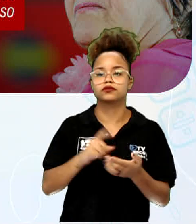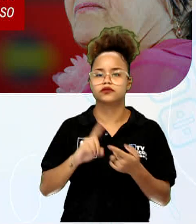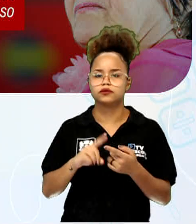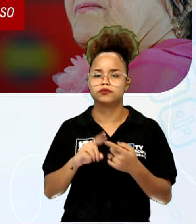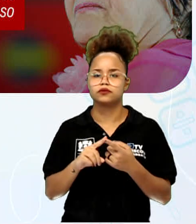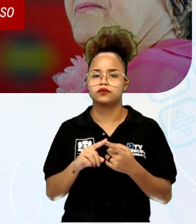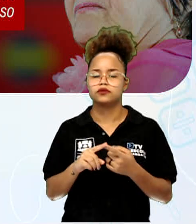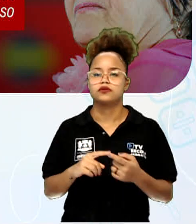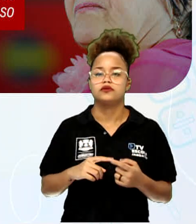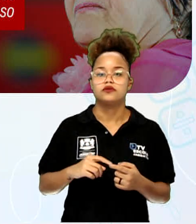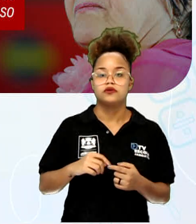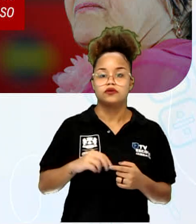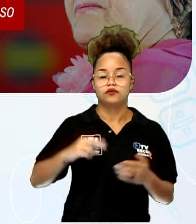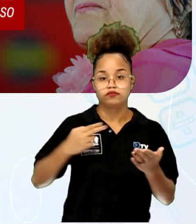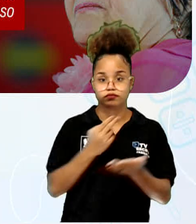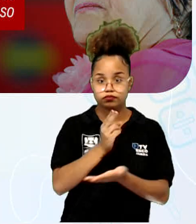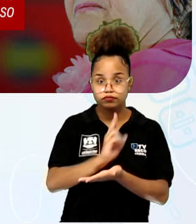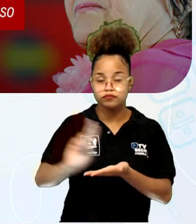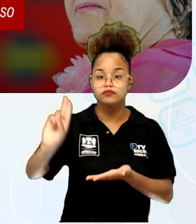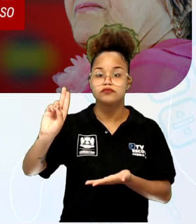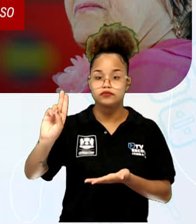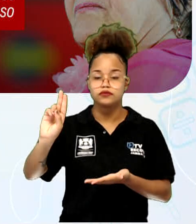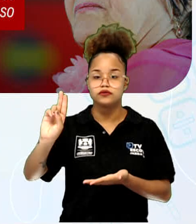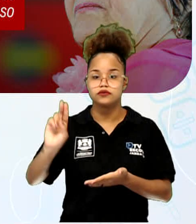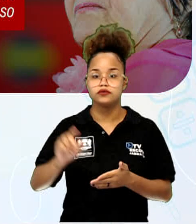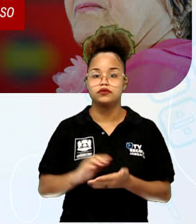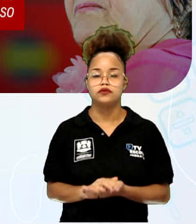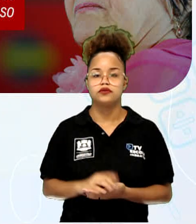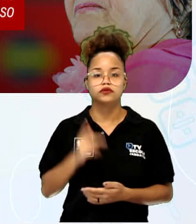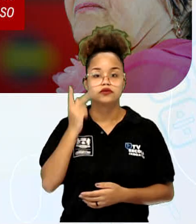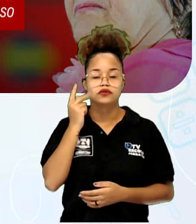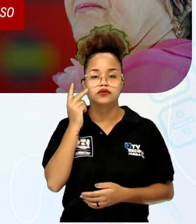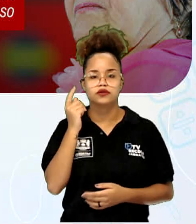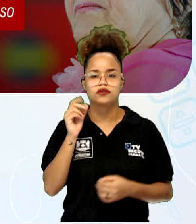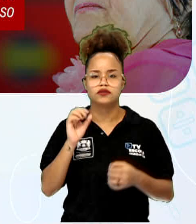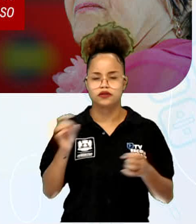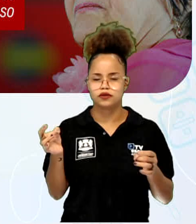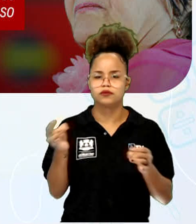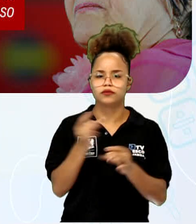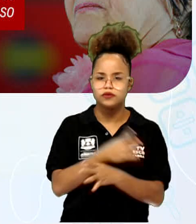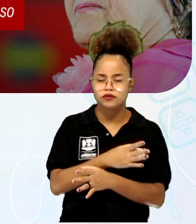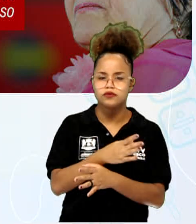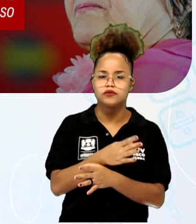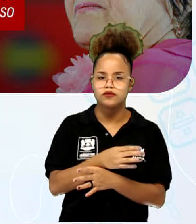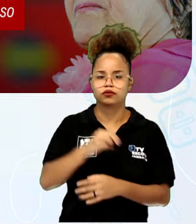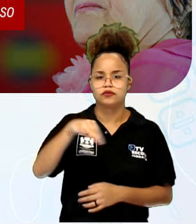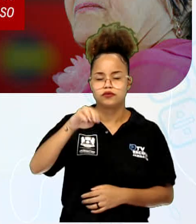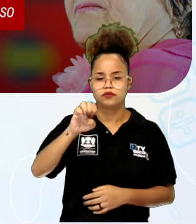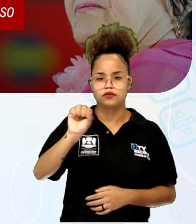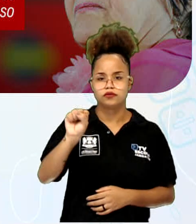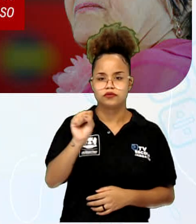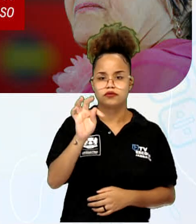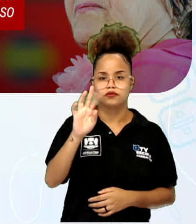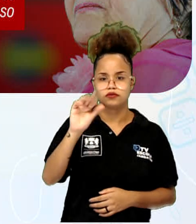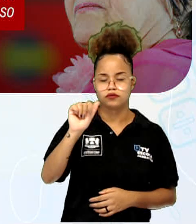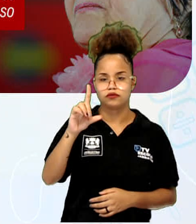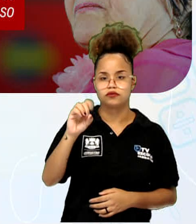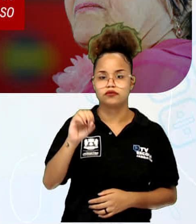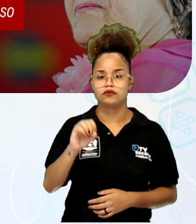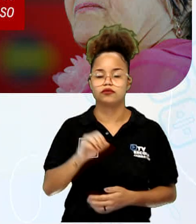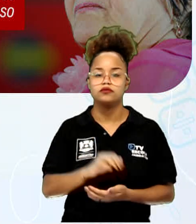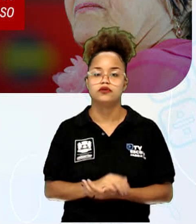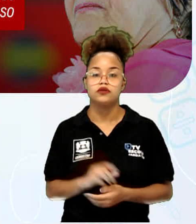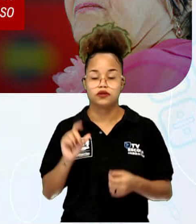Universidade Federal de Ceará. Maria da Penha também concluiu seu mestrado em parasitologia na Faculdade